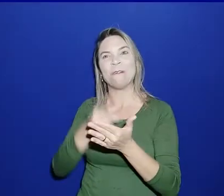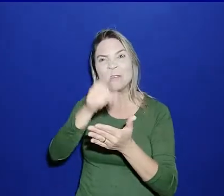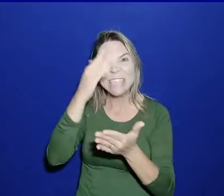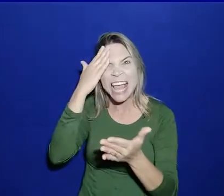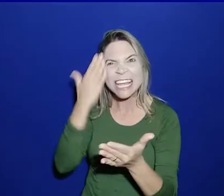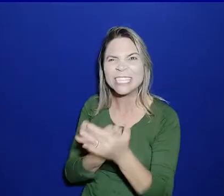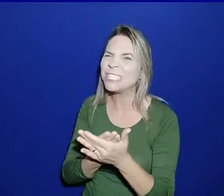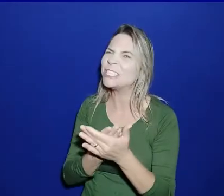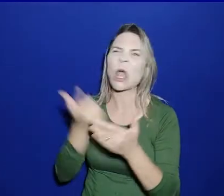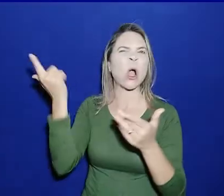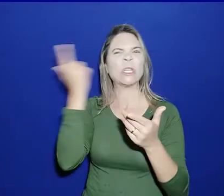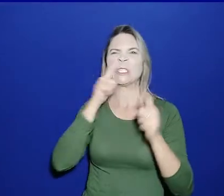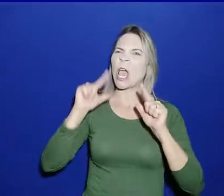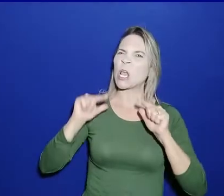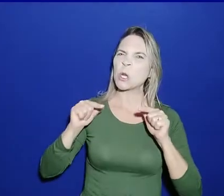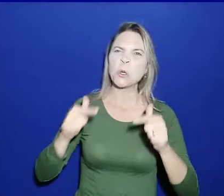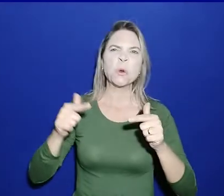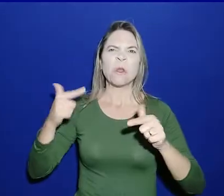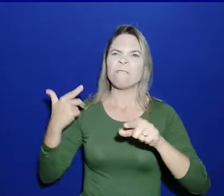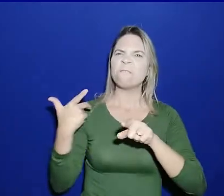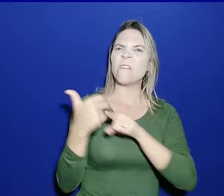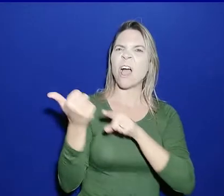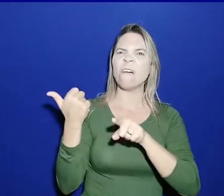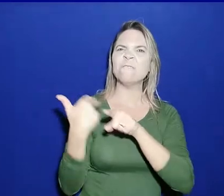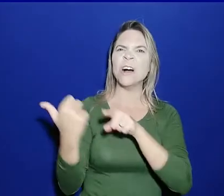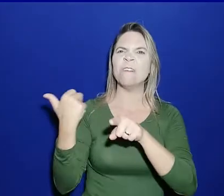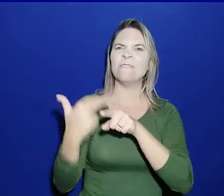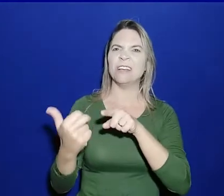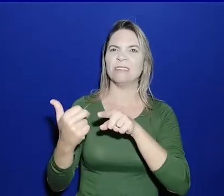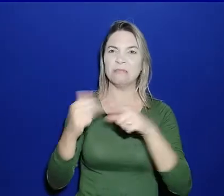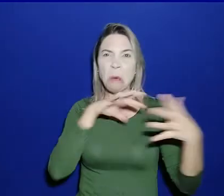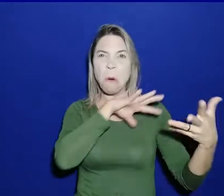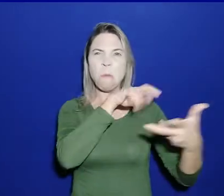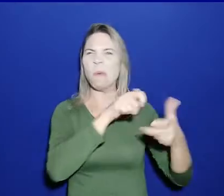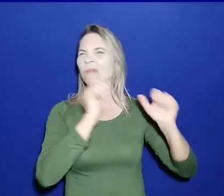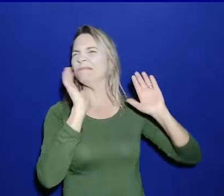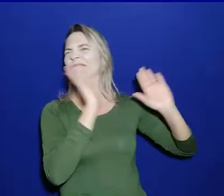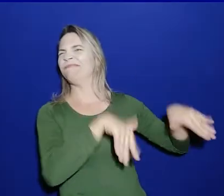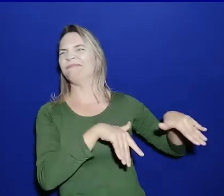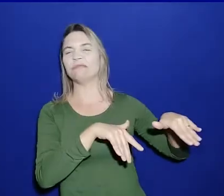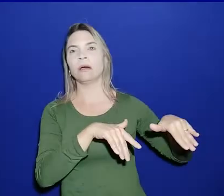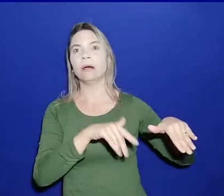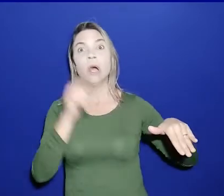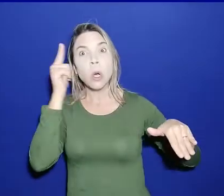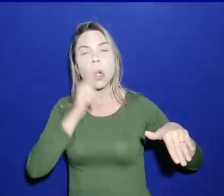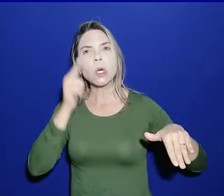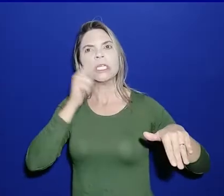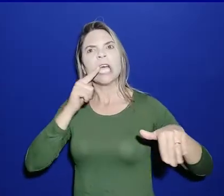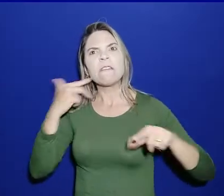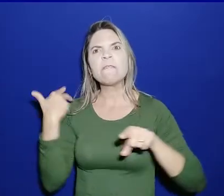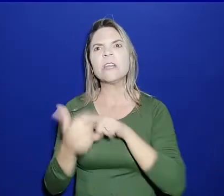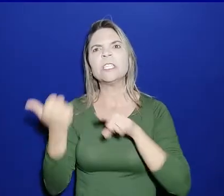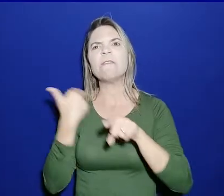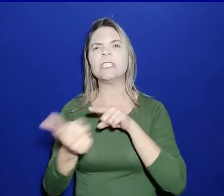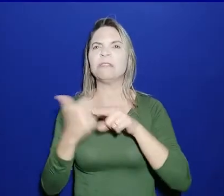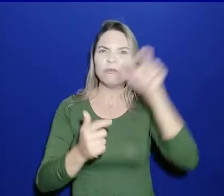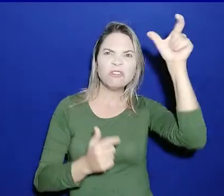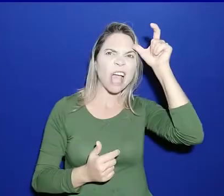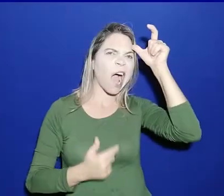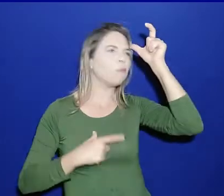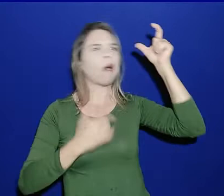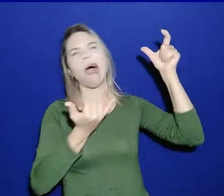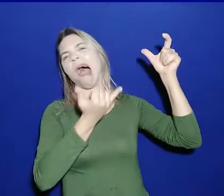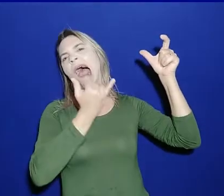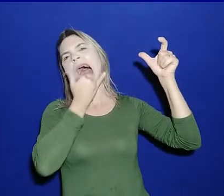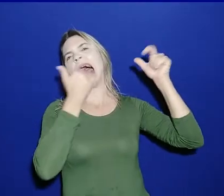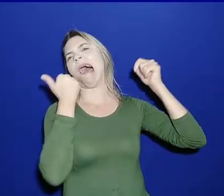Com Ele tudo podemos enfrentar nessa vida. Vencer o mundo, o diabo, o pecado, a carne. Alcançar